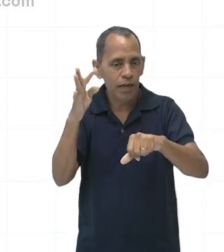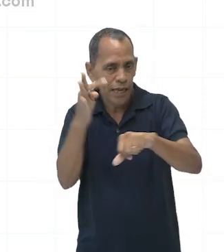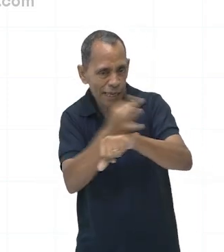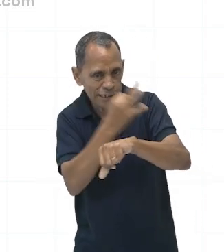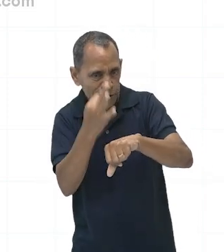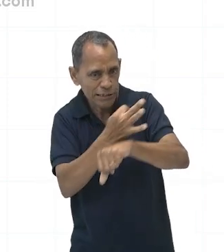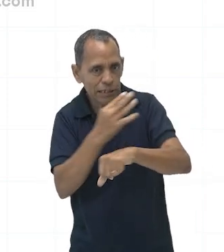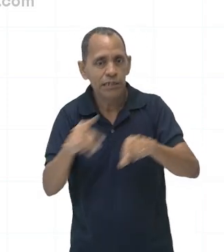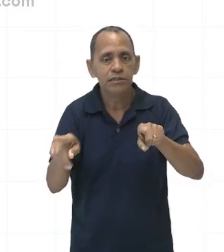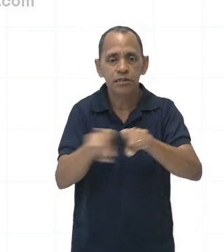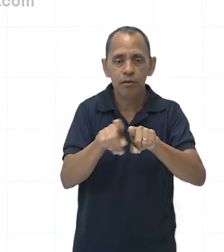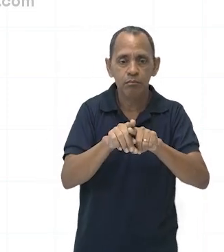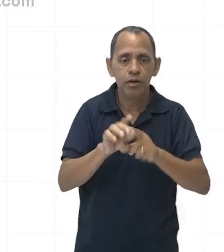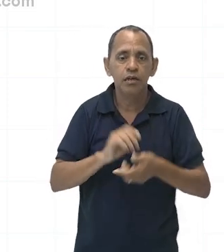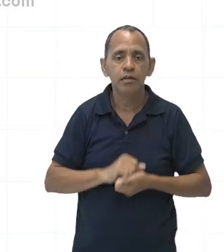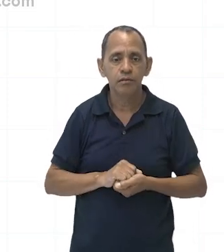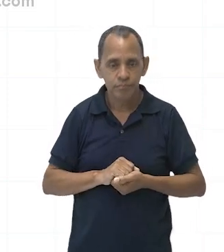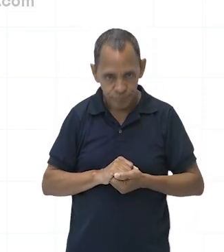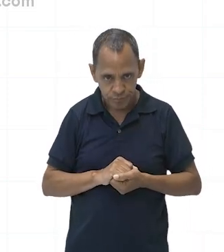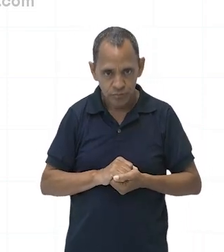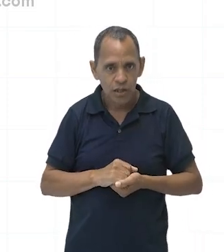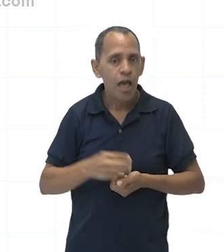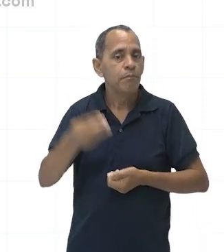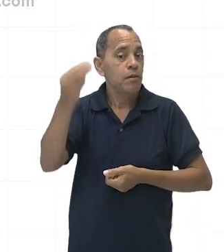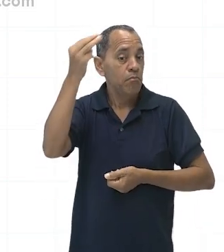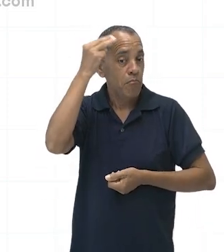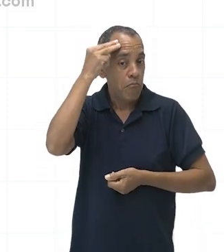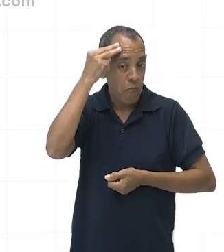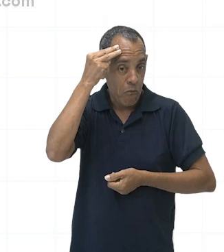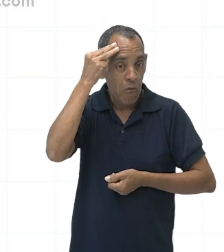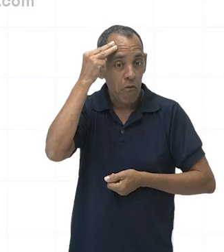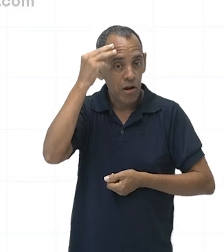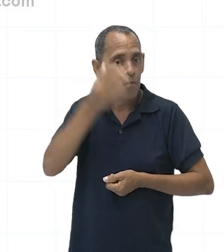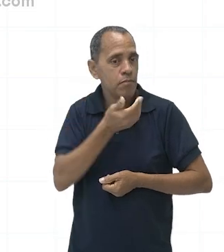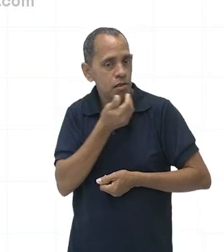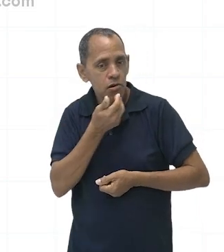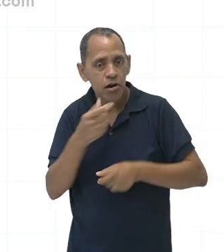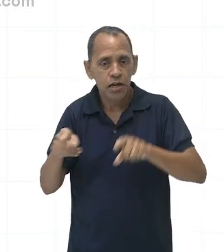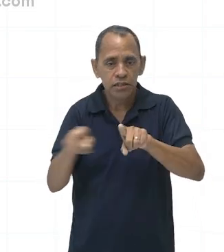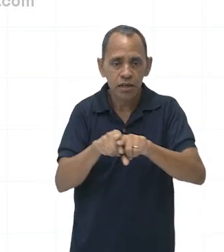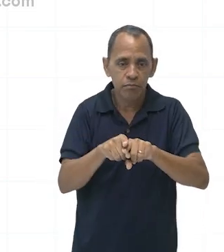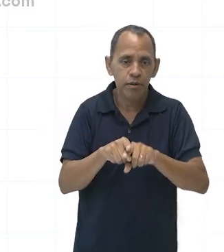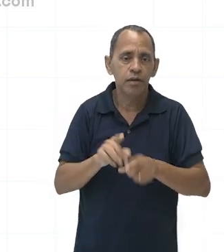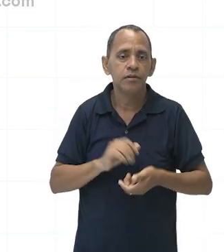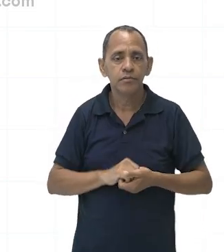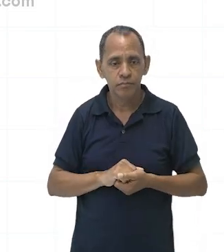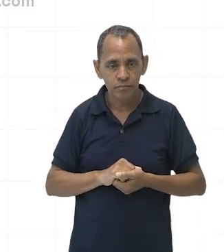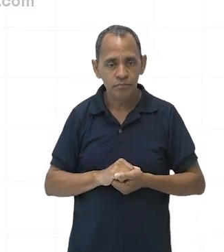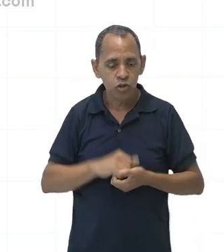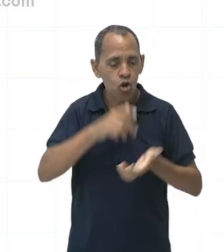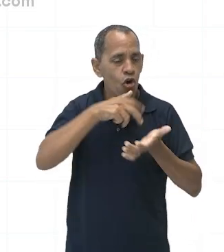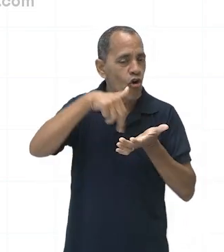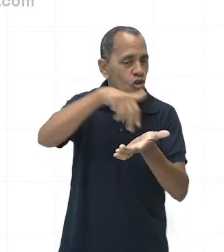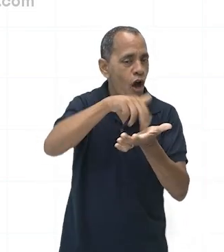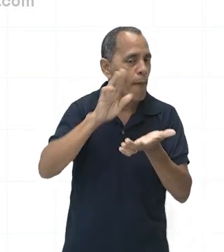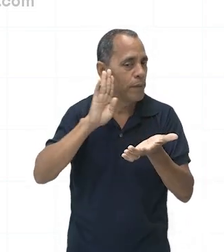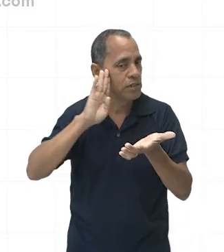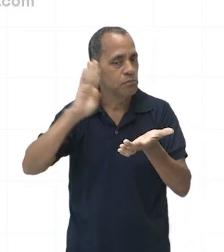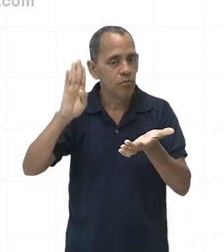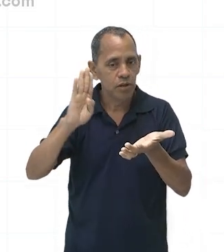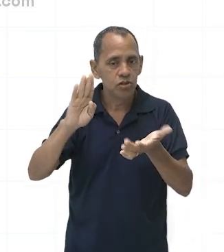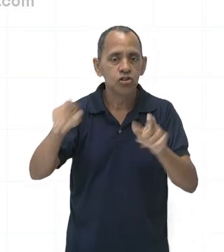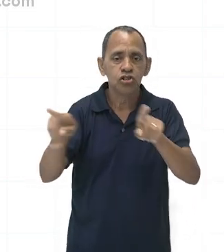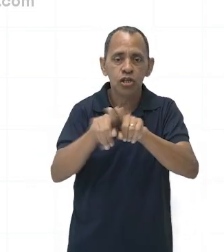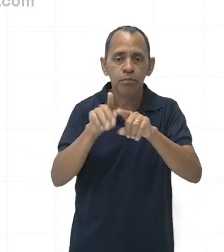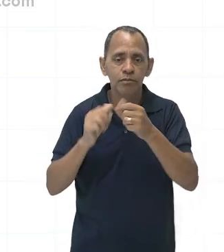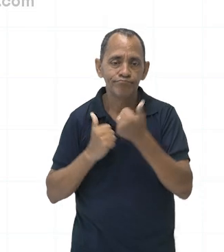a gente tem que aprender ali os passos, principalmente se for a questão da coreografia, não é mesmo?